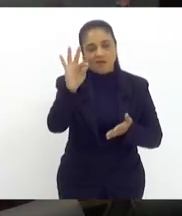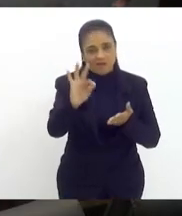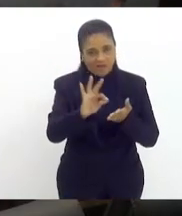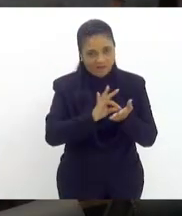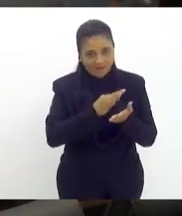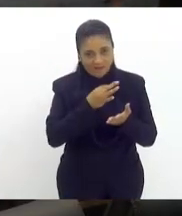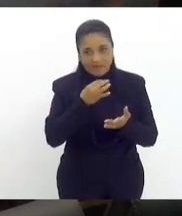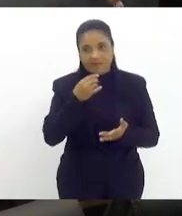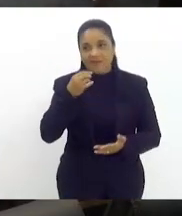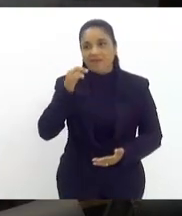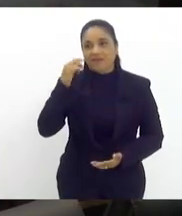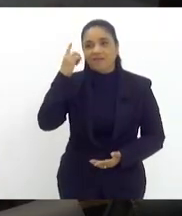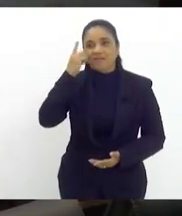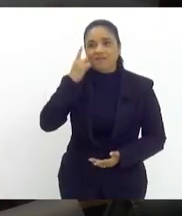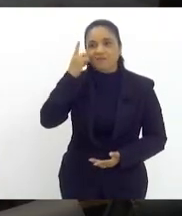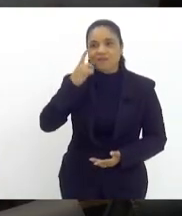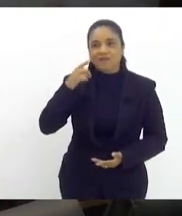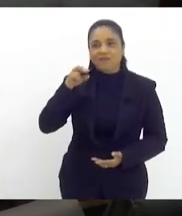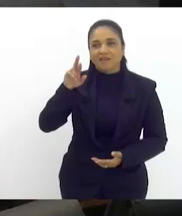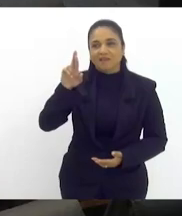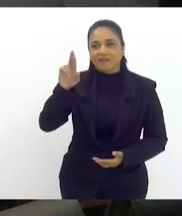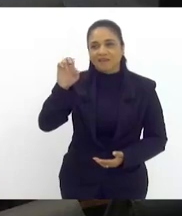deputada Renata Souza